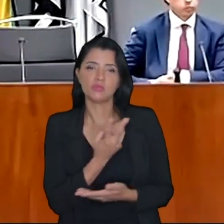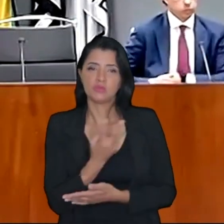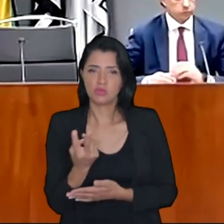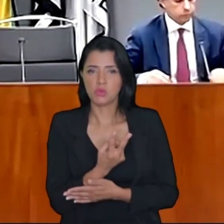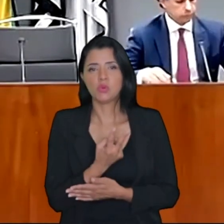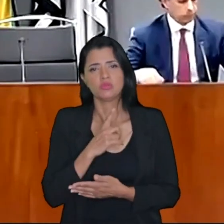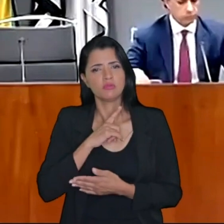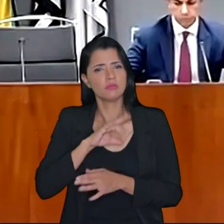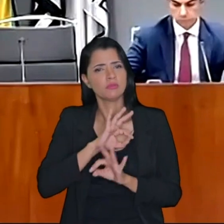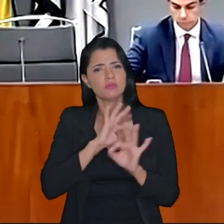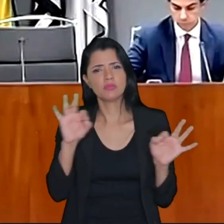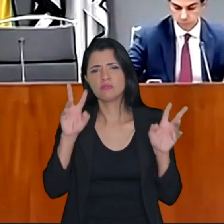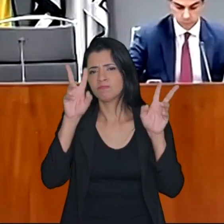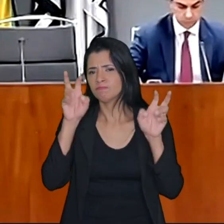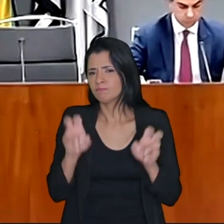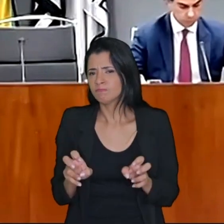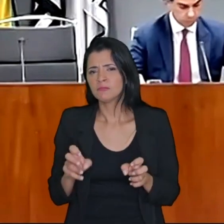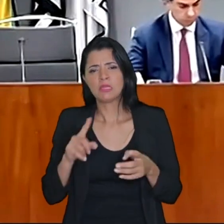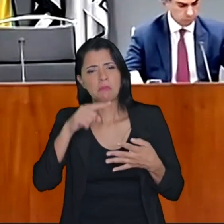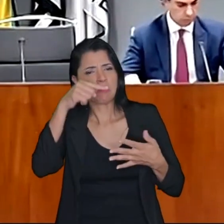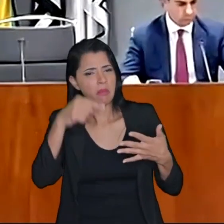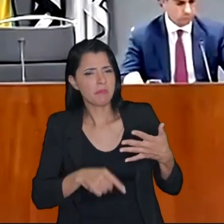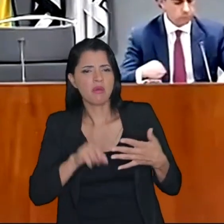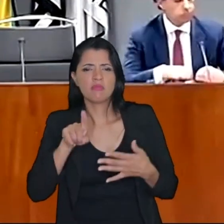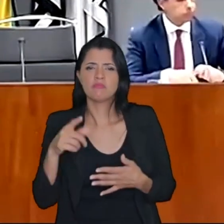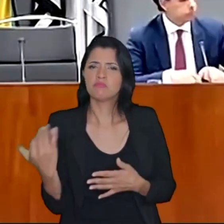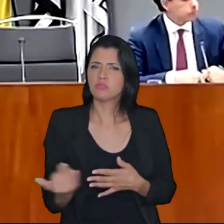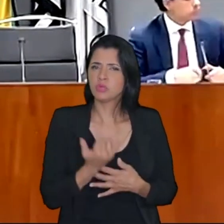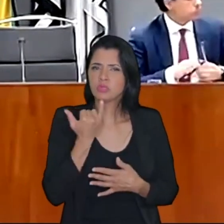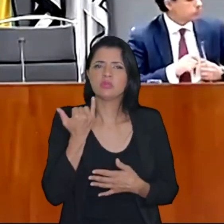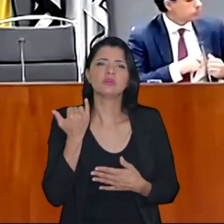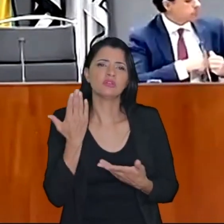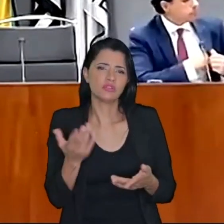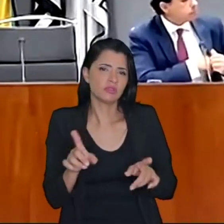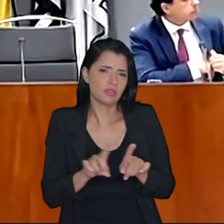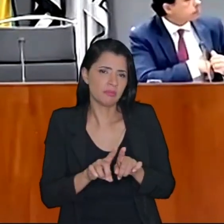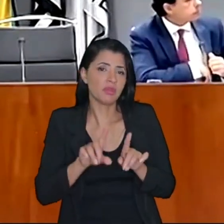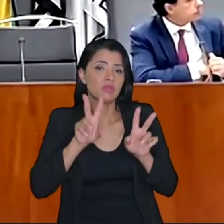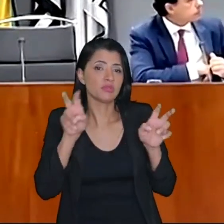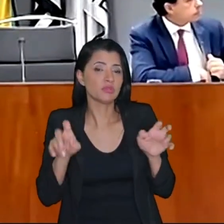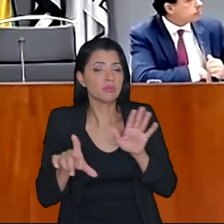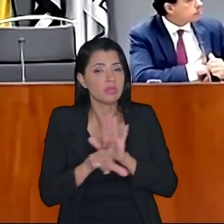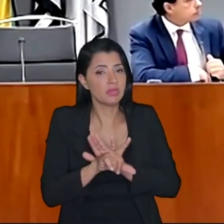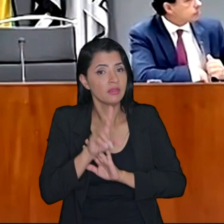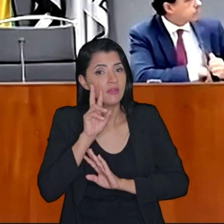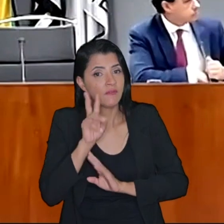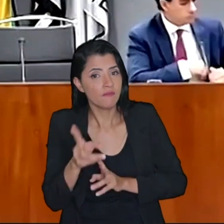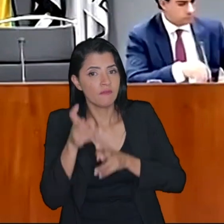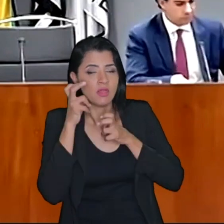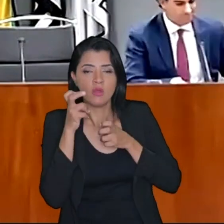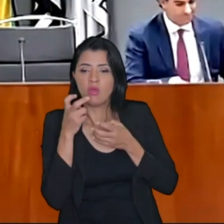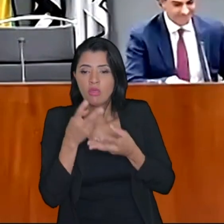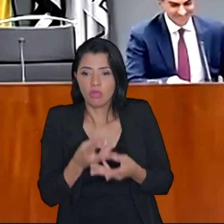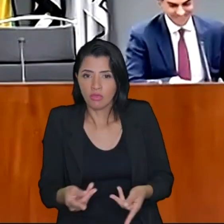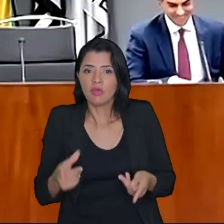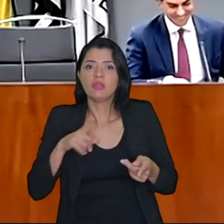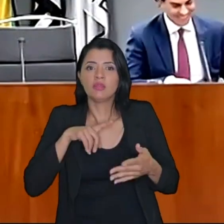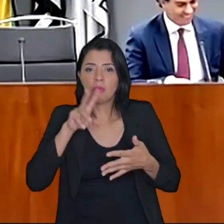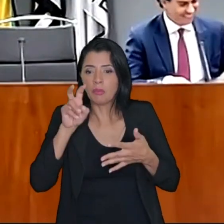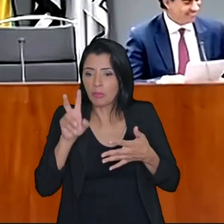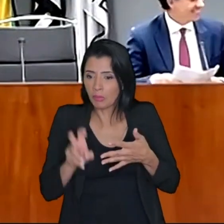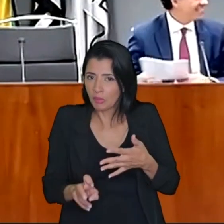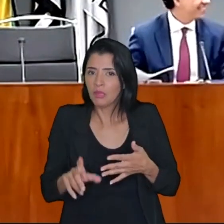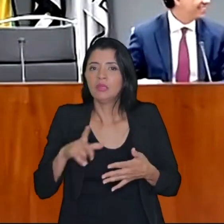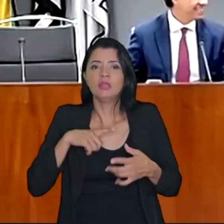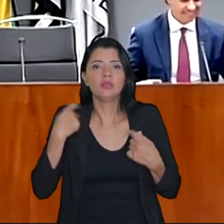tivemos um excelente painel com questões muito importantes, muito relevantes a respeito da lei. Vimos que não se esgota, ainda há muitas questões a serem